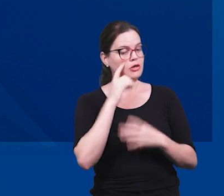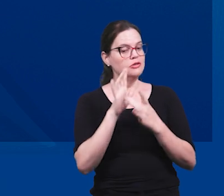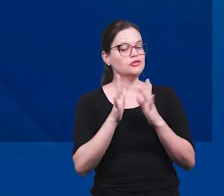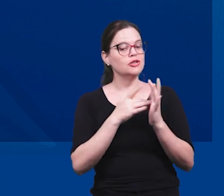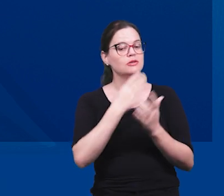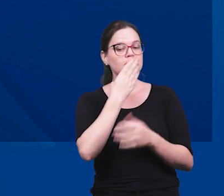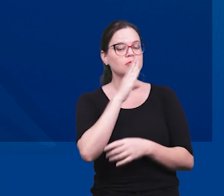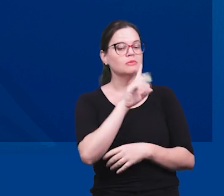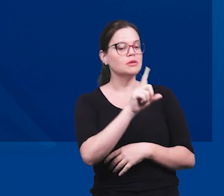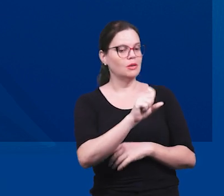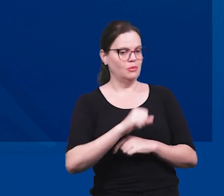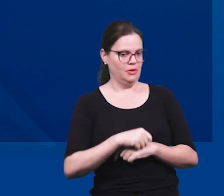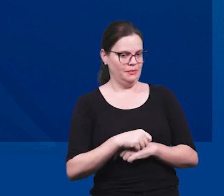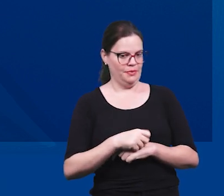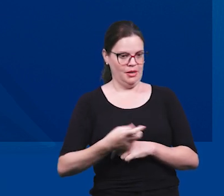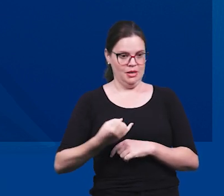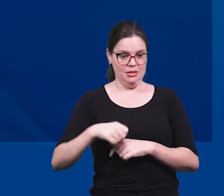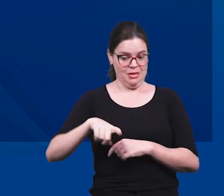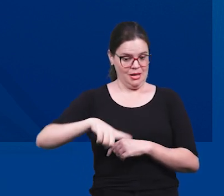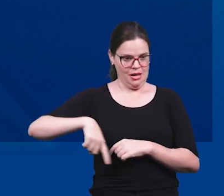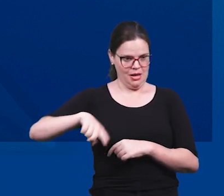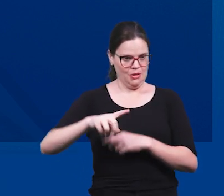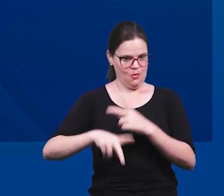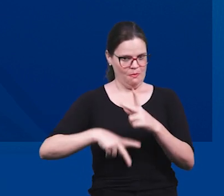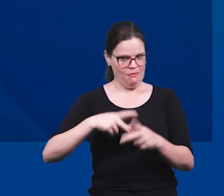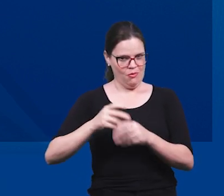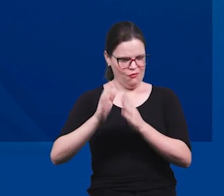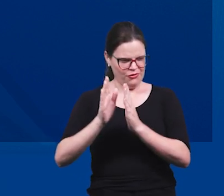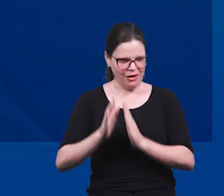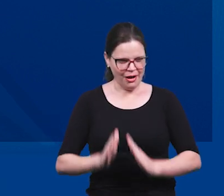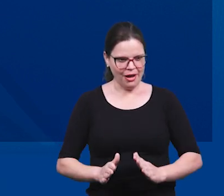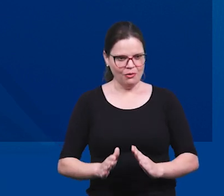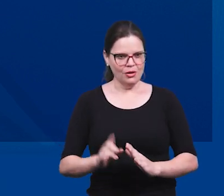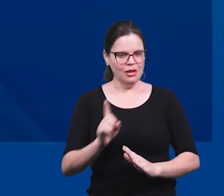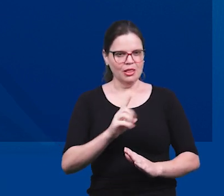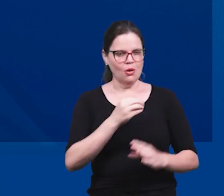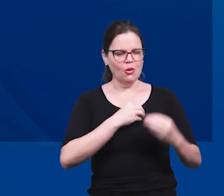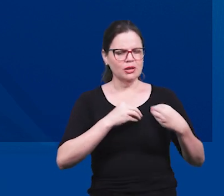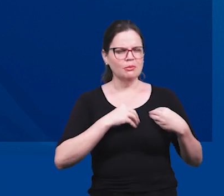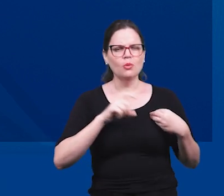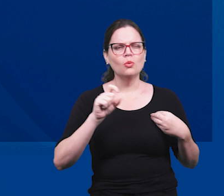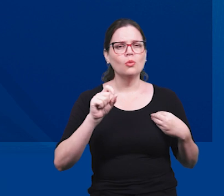prometeu que aqueles que não se contaminarem com o